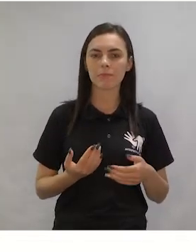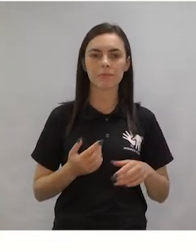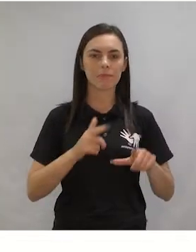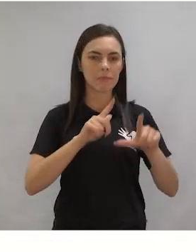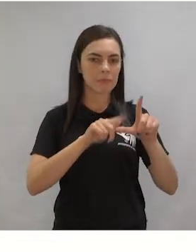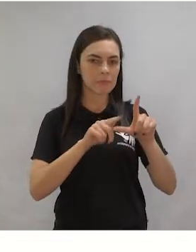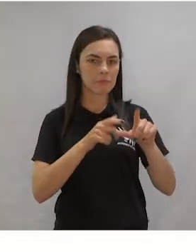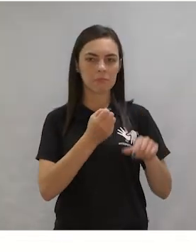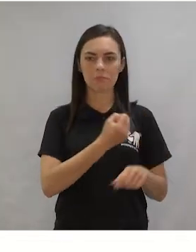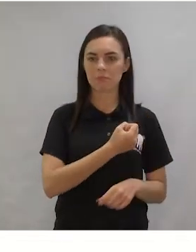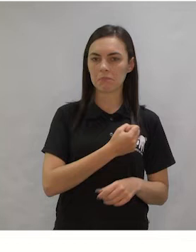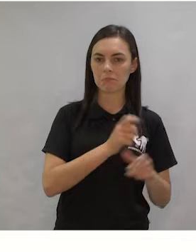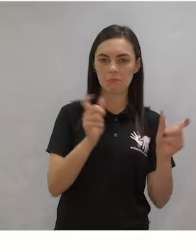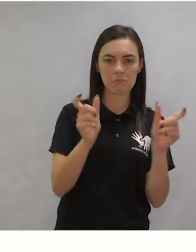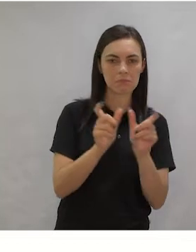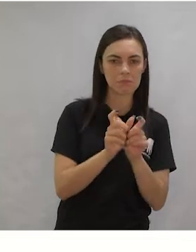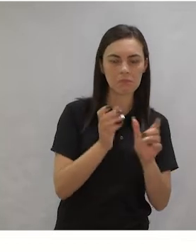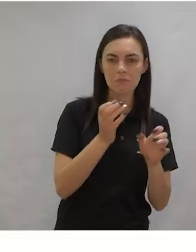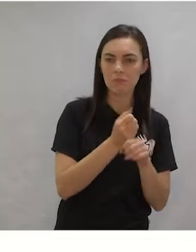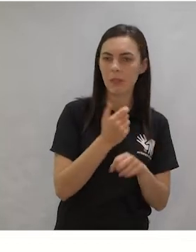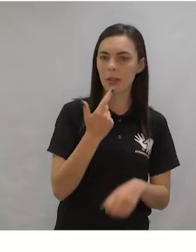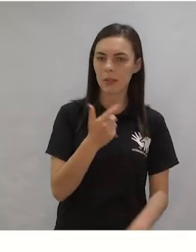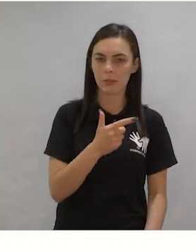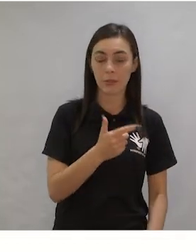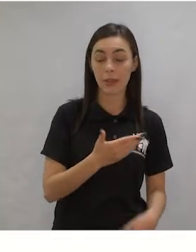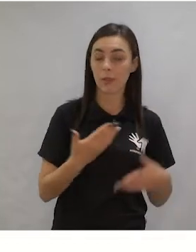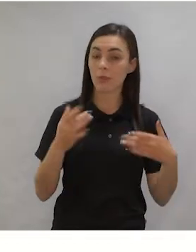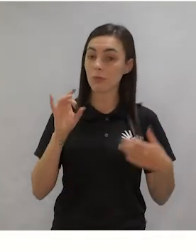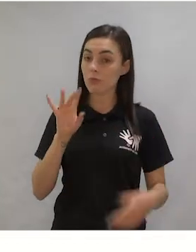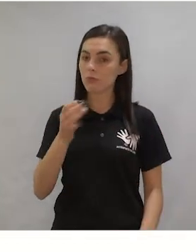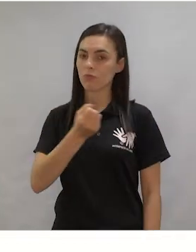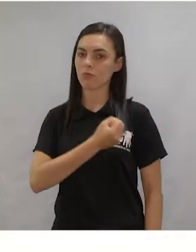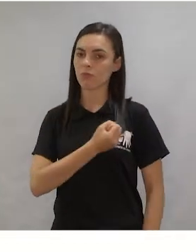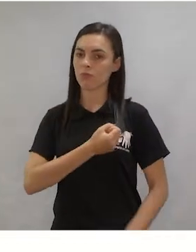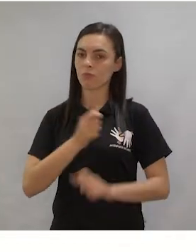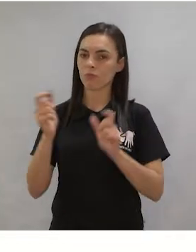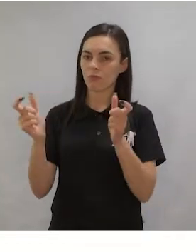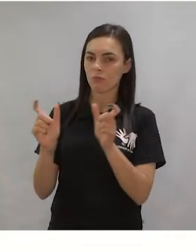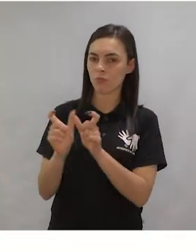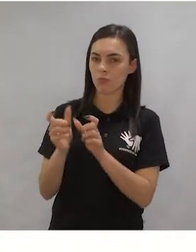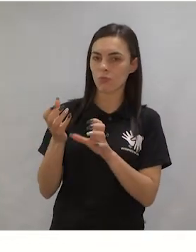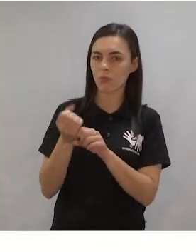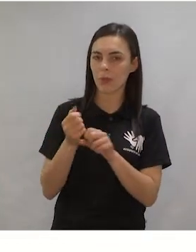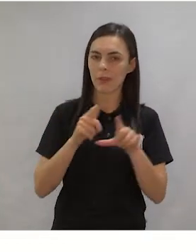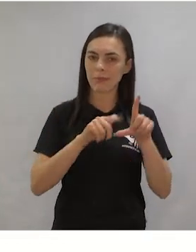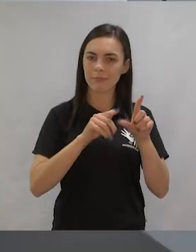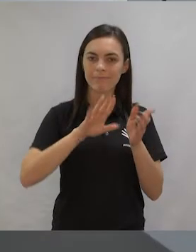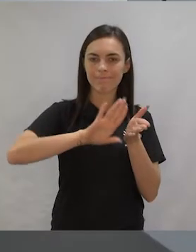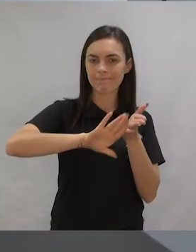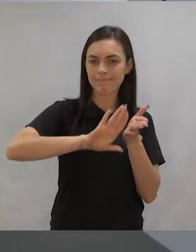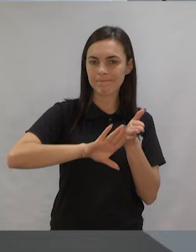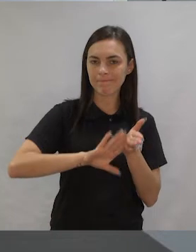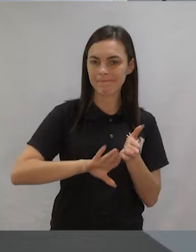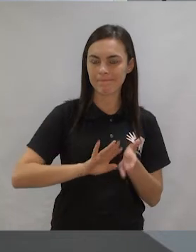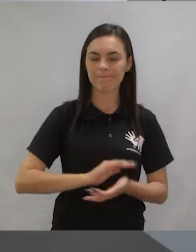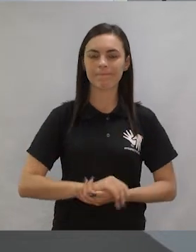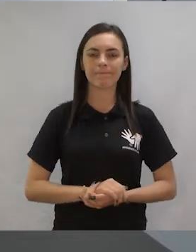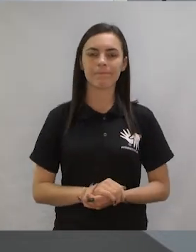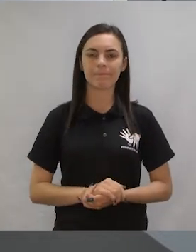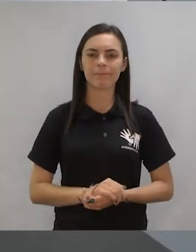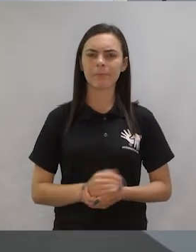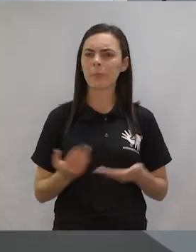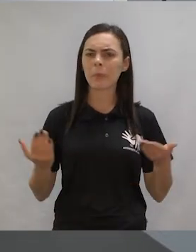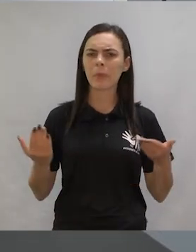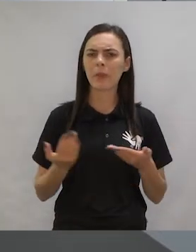tenho mais uma expressão algébrica. Eu tenho uma expressão numérica, porque eu já eliminei as letras. O que,